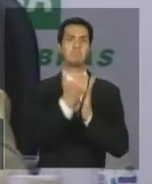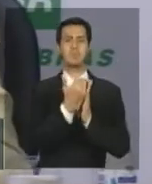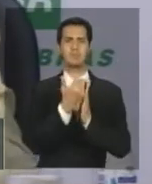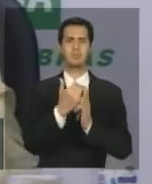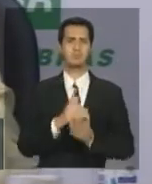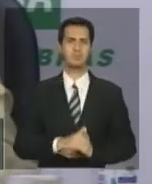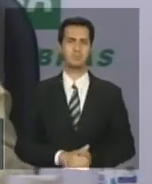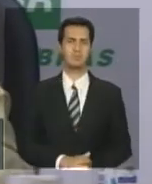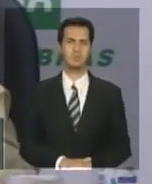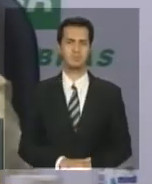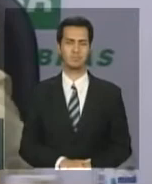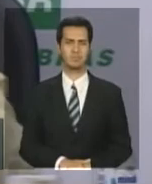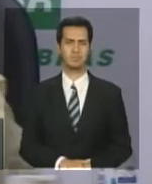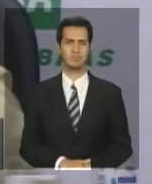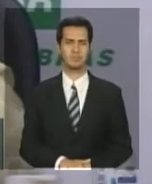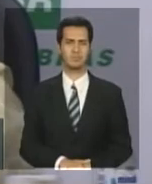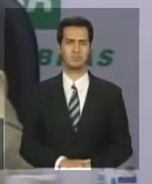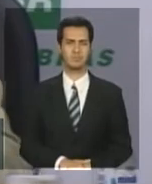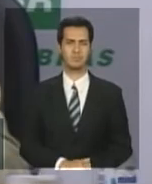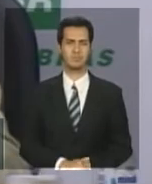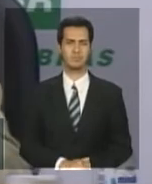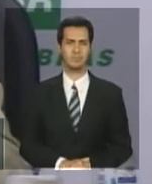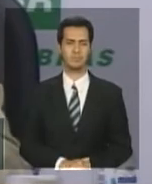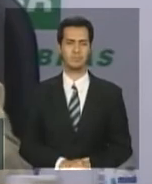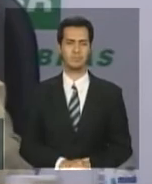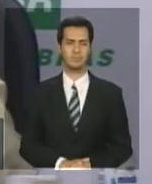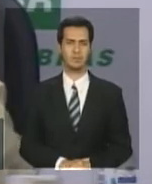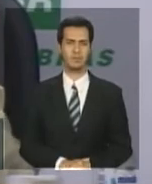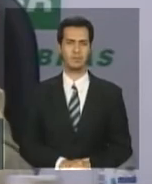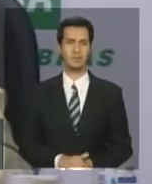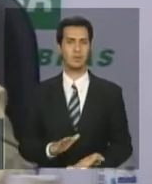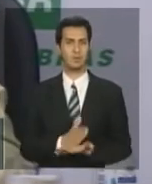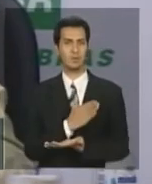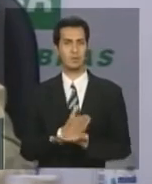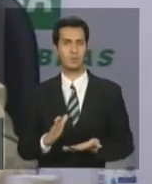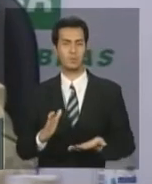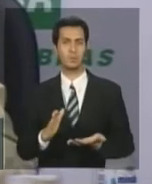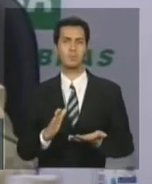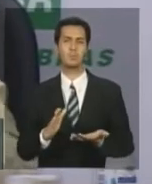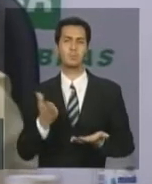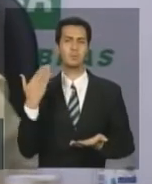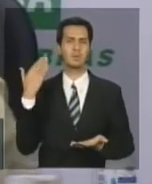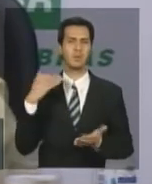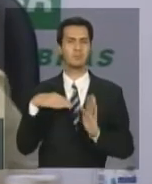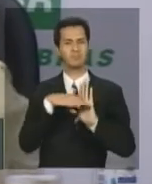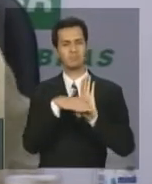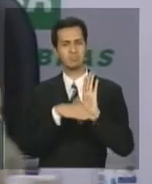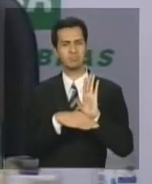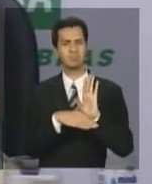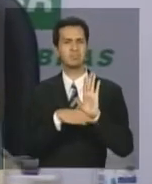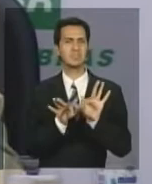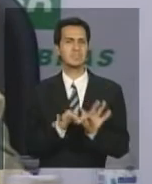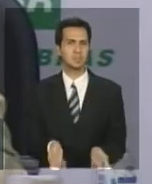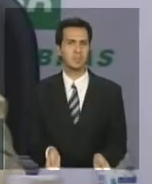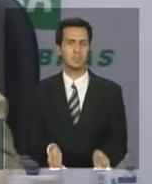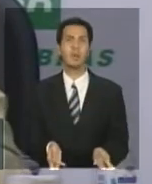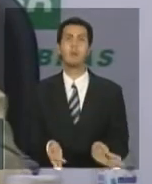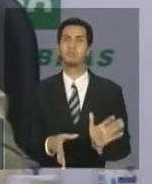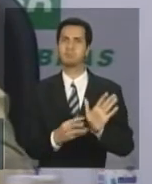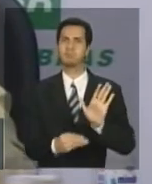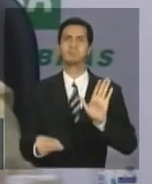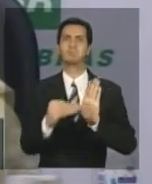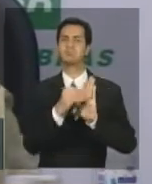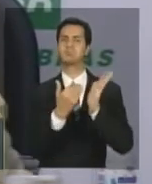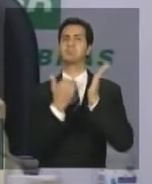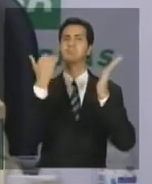extrema. E alguns itens de menor importância passaram a ter muito mais importância. Ou